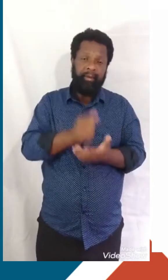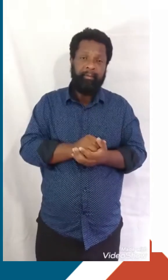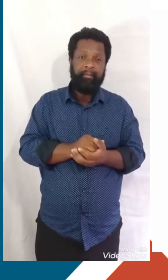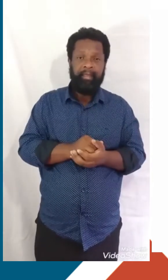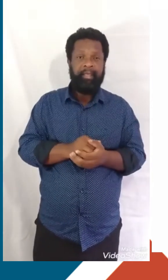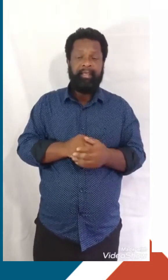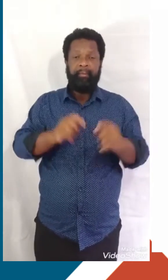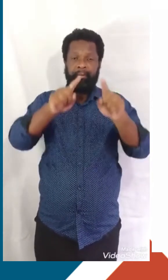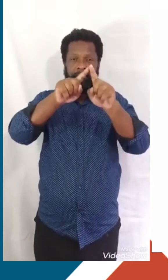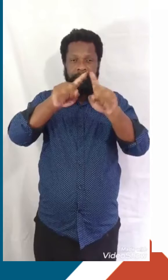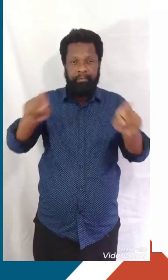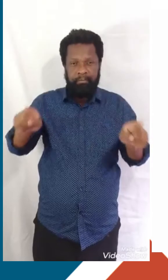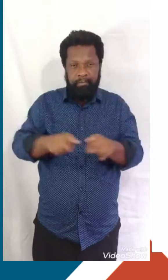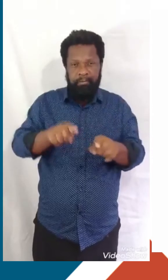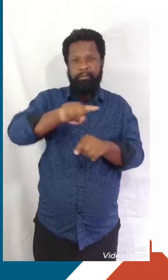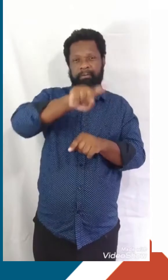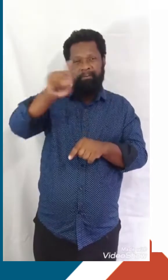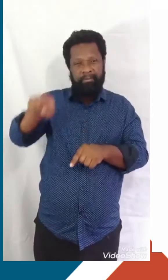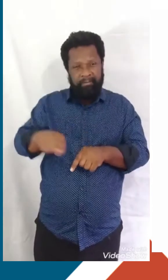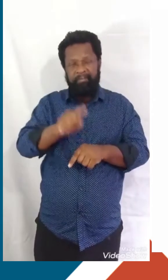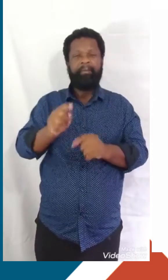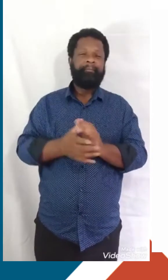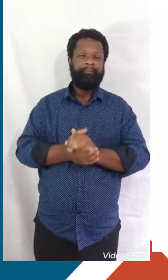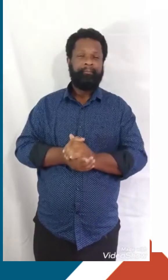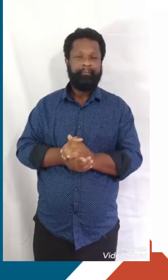as figuras geométricas, por exemplo.